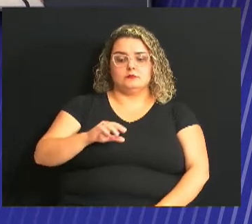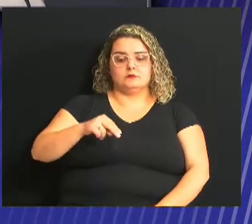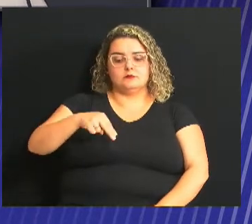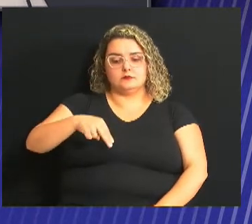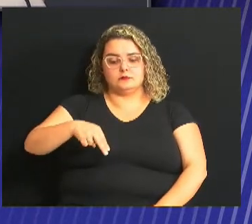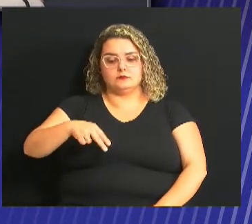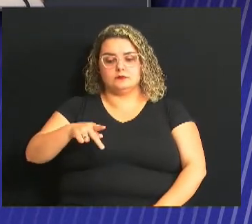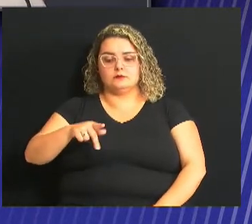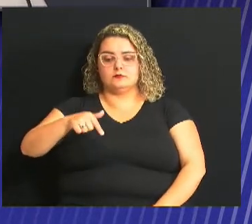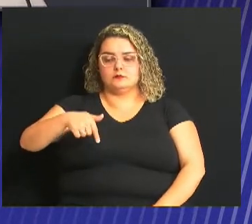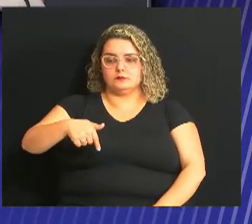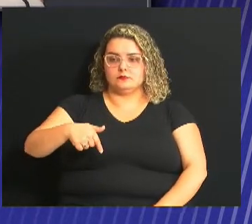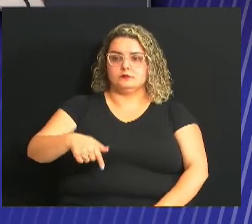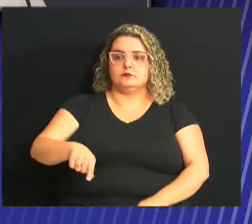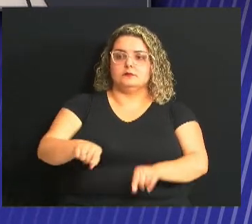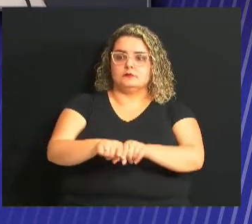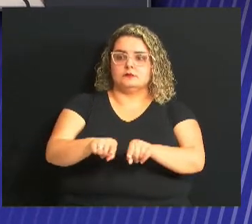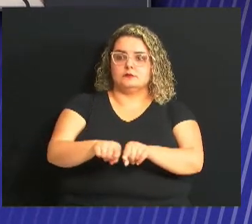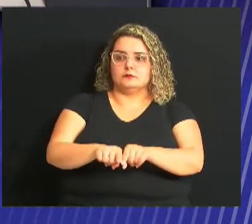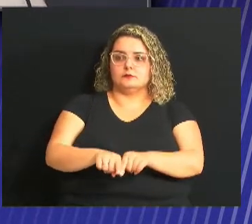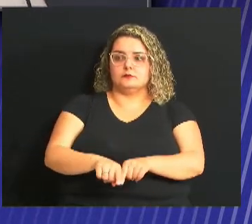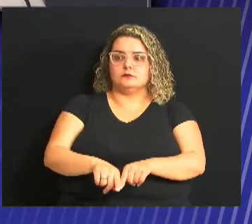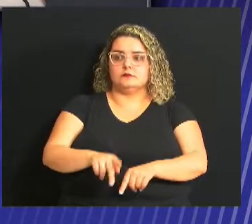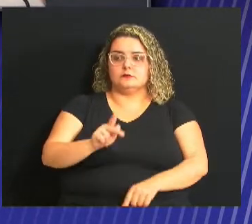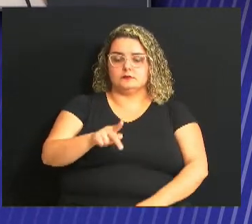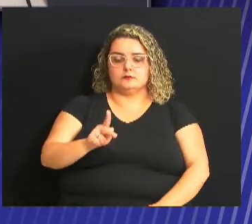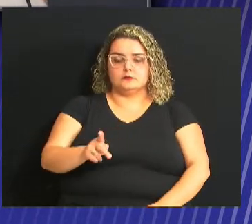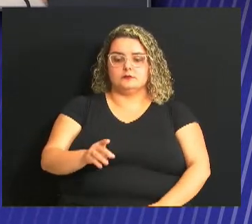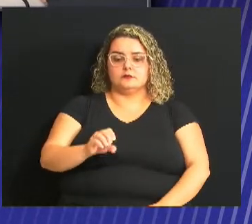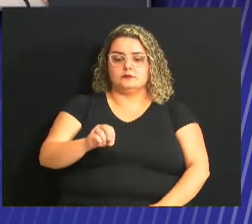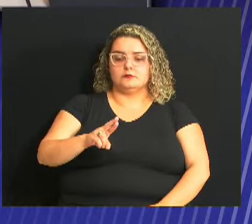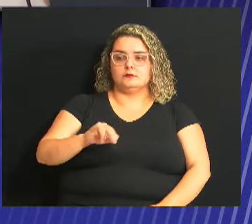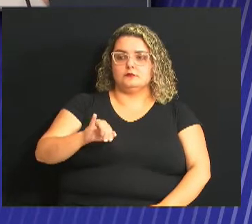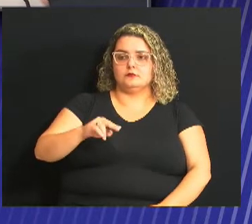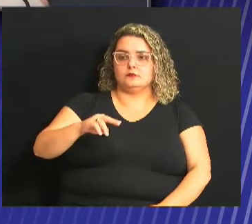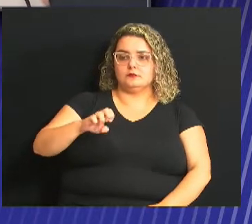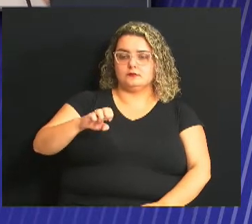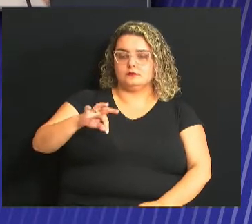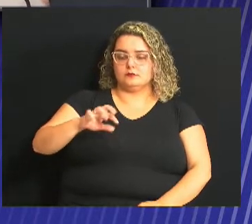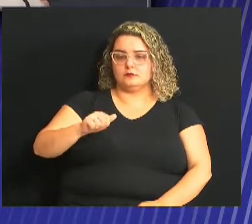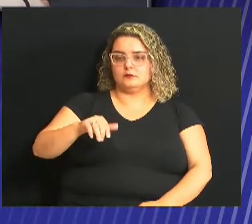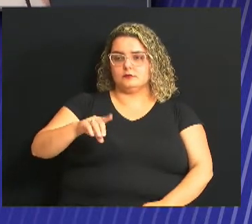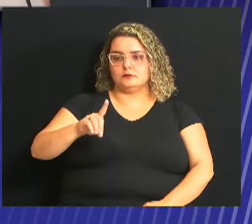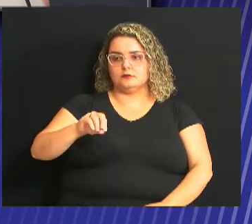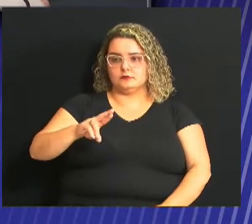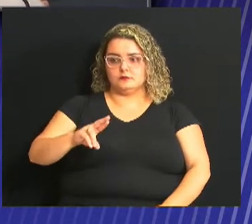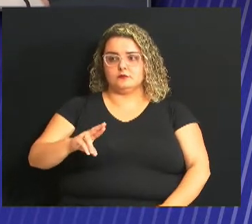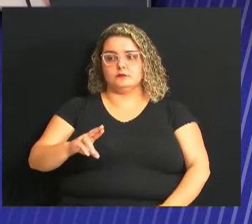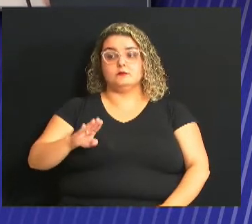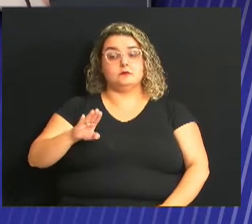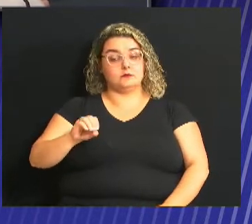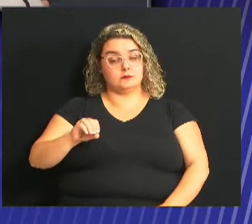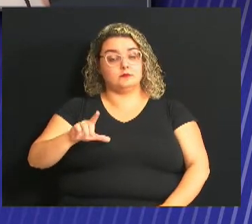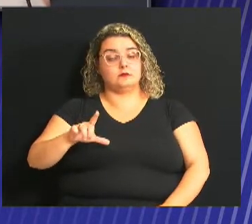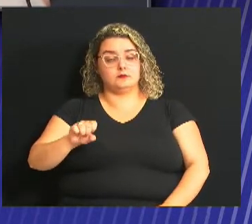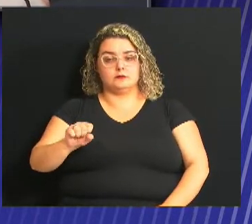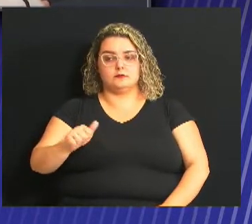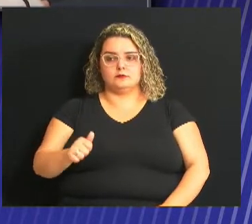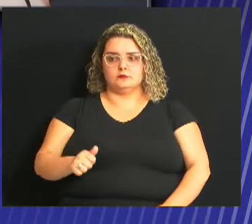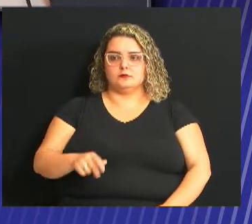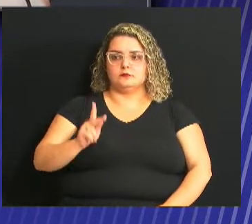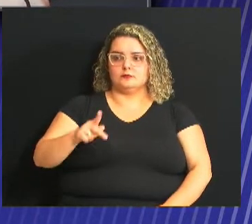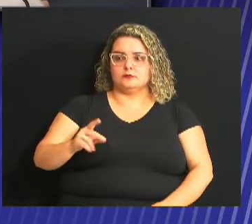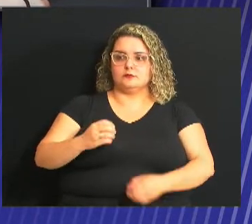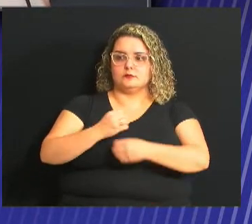Também é orientador de bolsas PIBIC e PIBIF. Foi professor da Escola de Engenharia